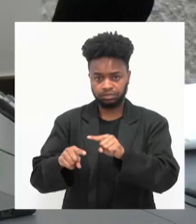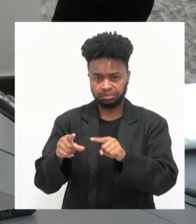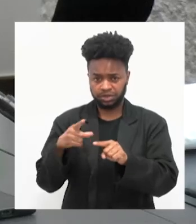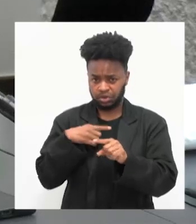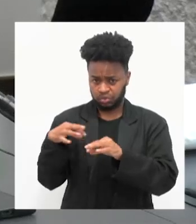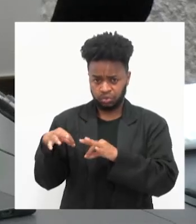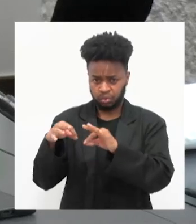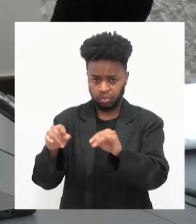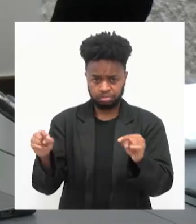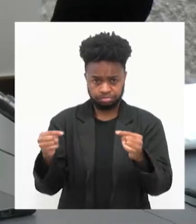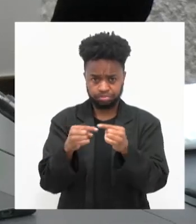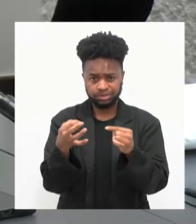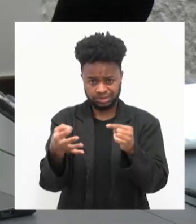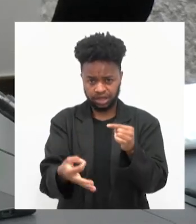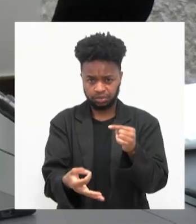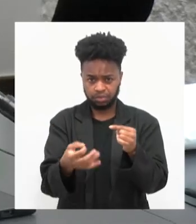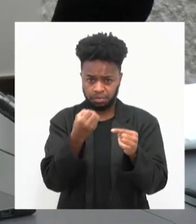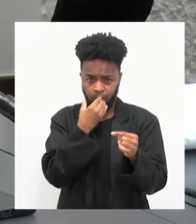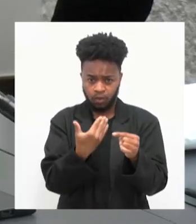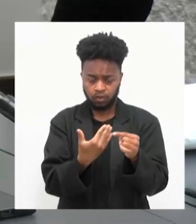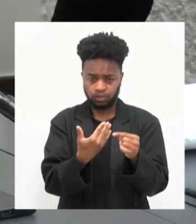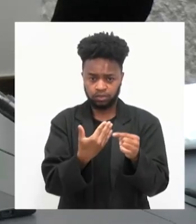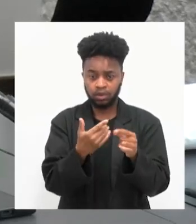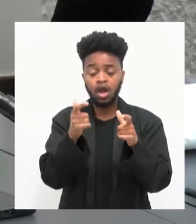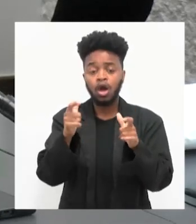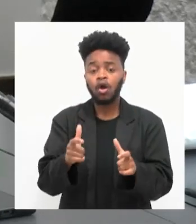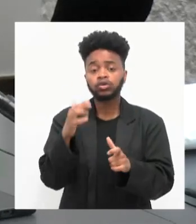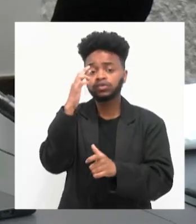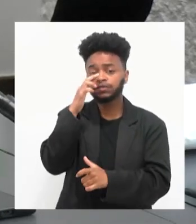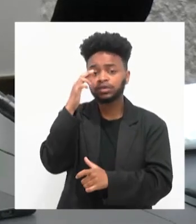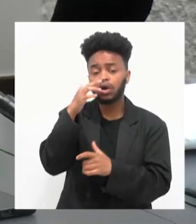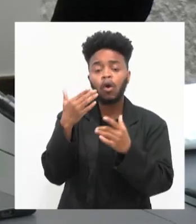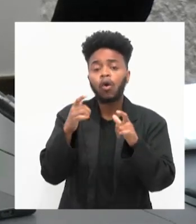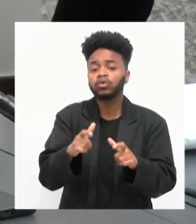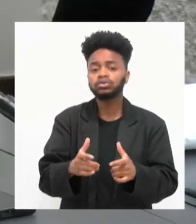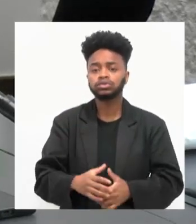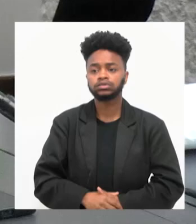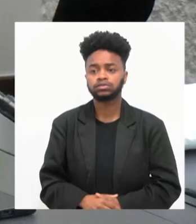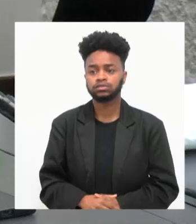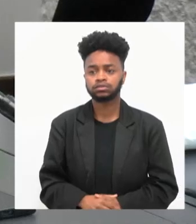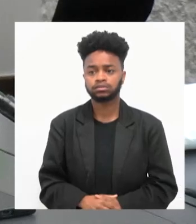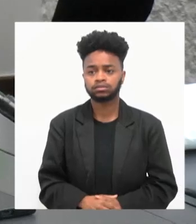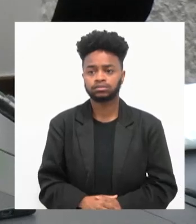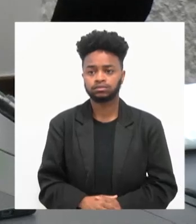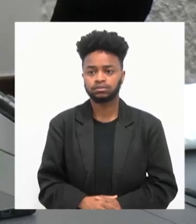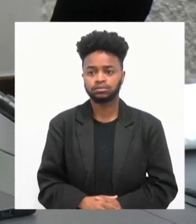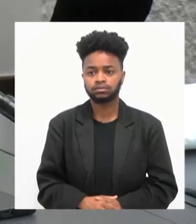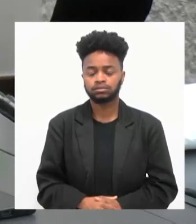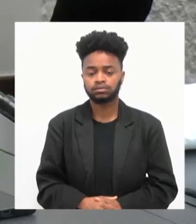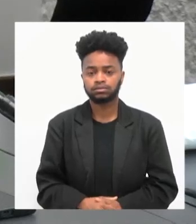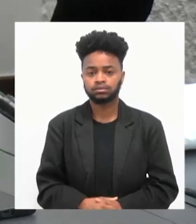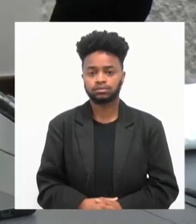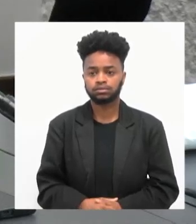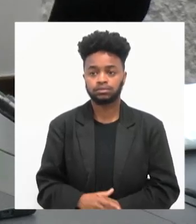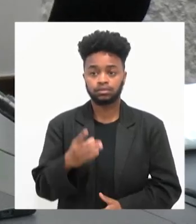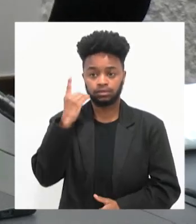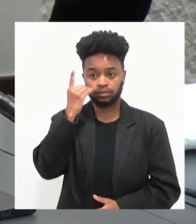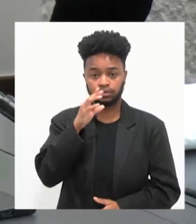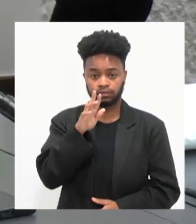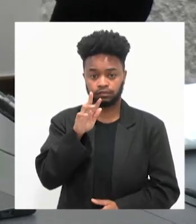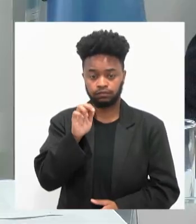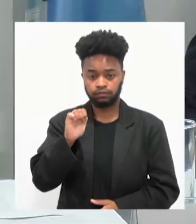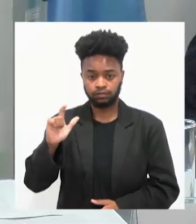eles. Estão bons? Cadê a fiscalização, presidente? Só um momentinho, o deputado Valdo Ceará precisa se